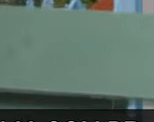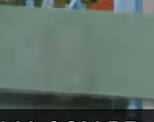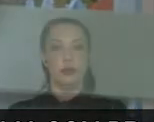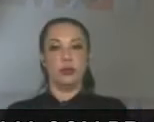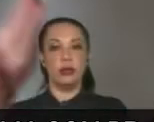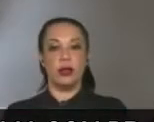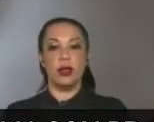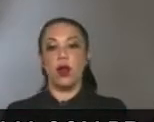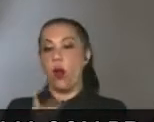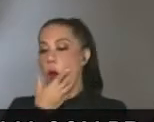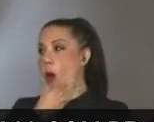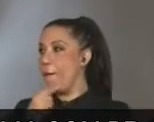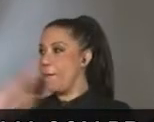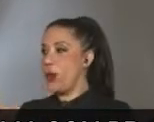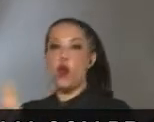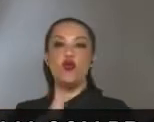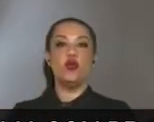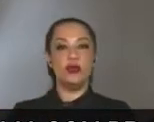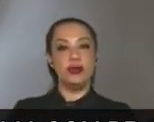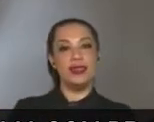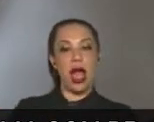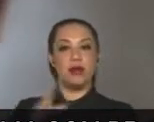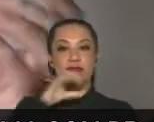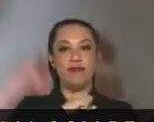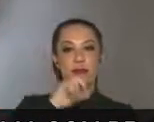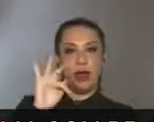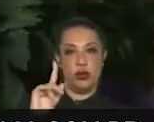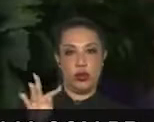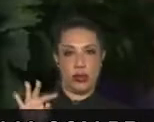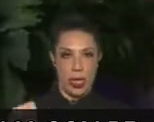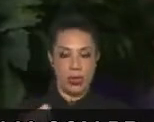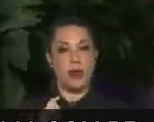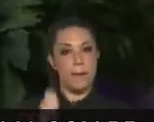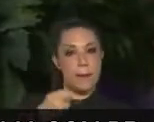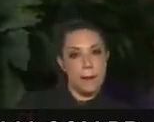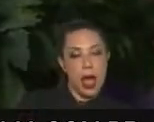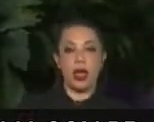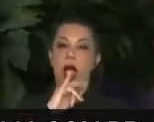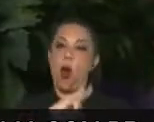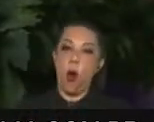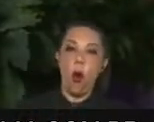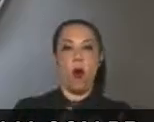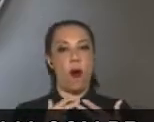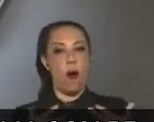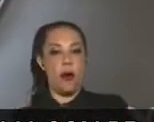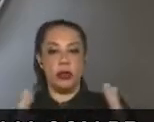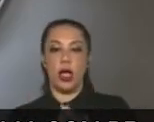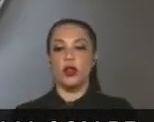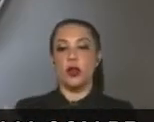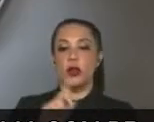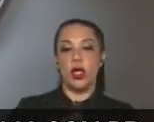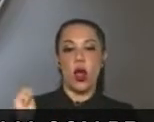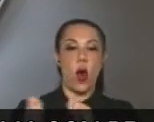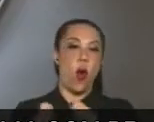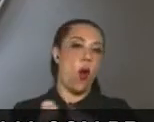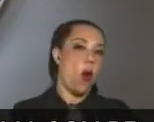só. Marcos usou os recursos do saque extraordinário do FGTS para pagar contas de casa. Ah, eu usei para as contas, né,